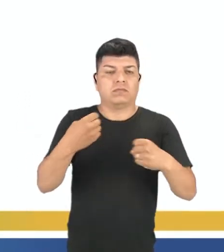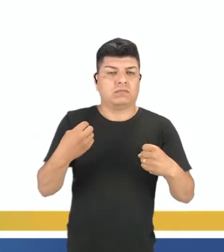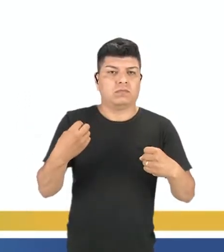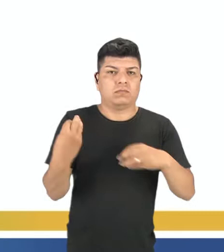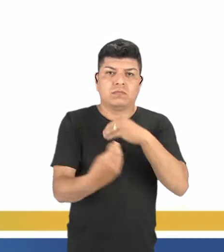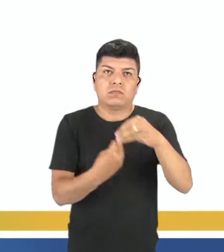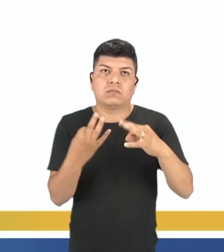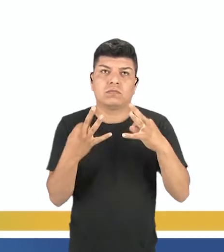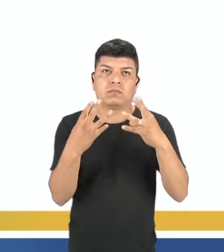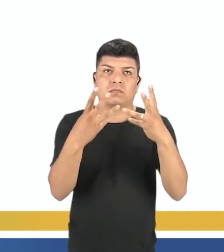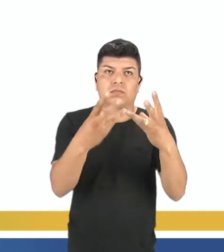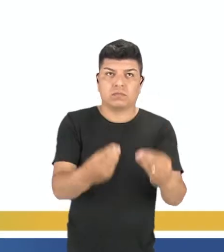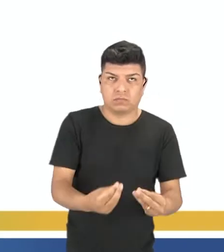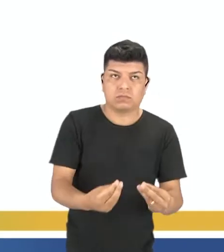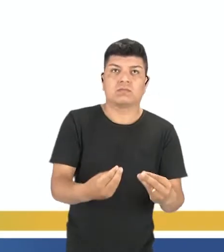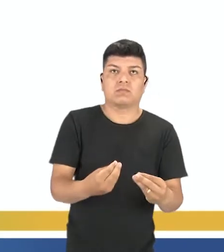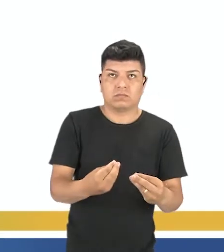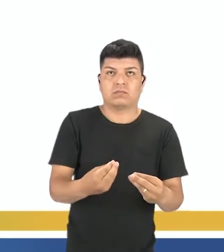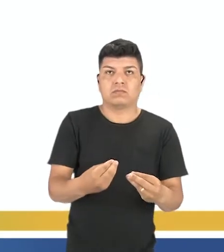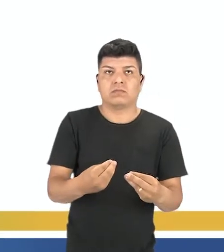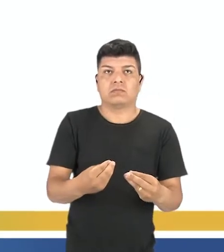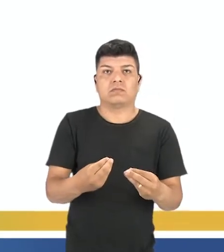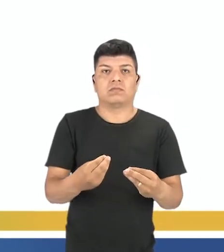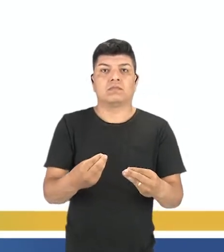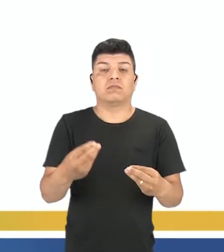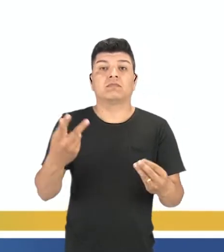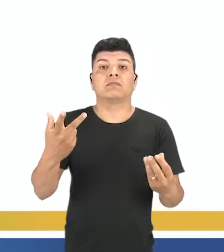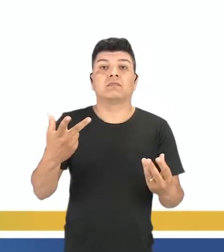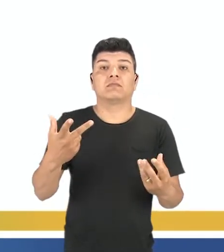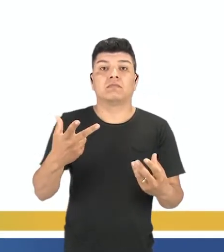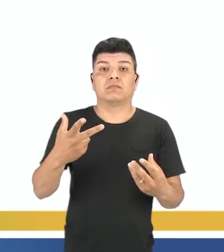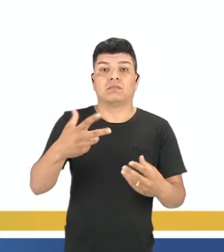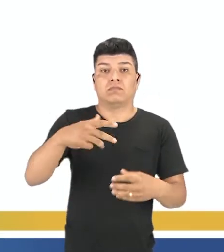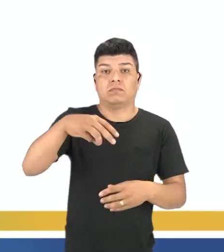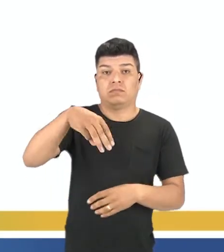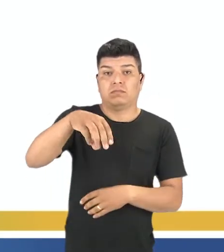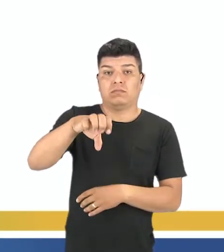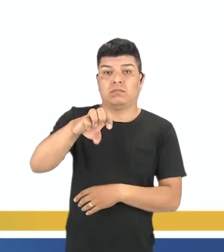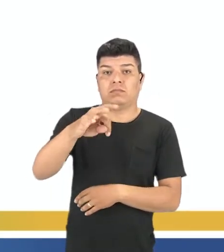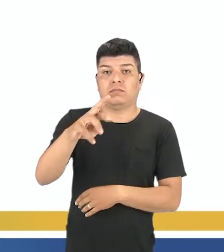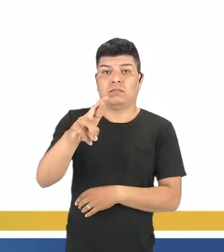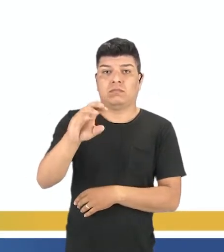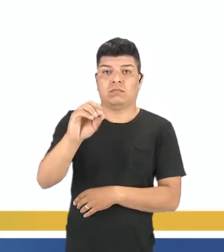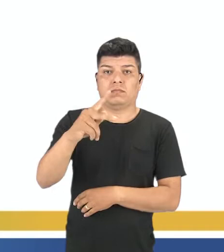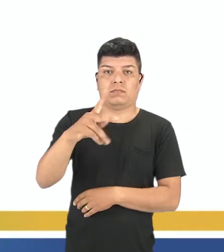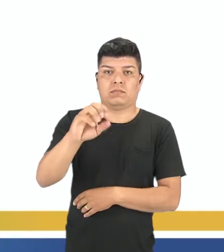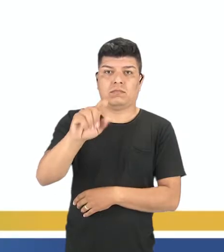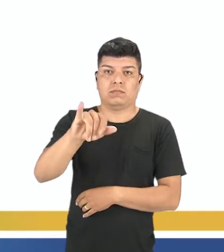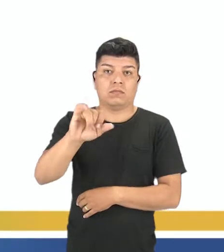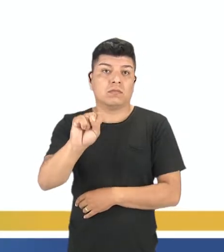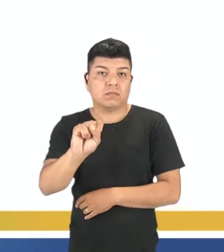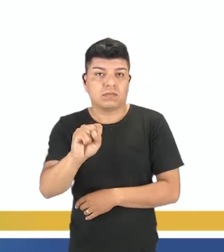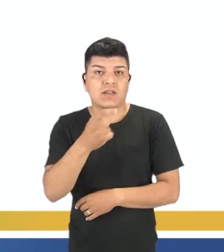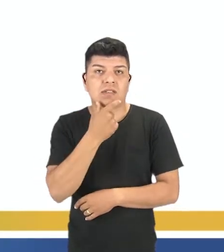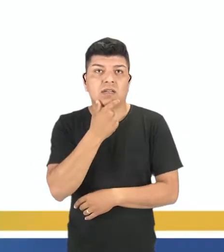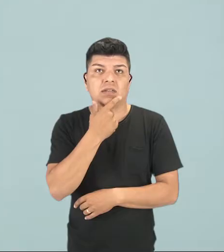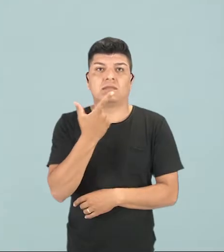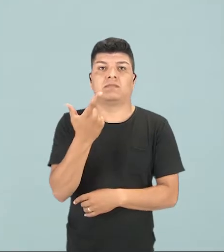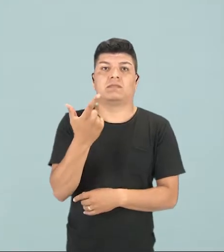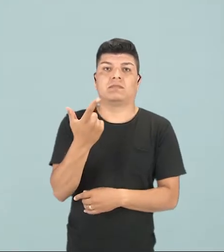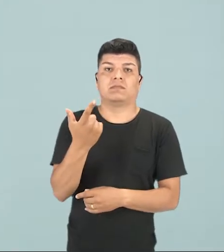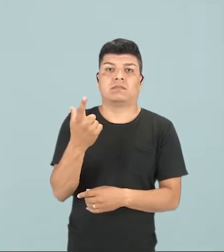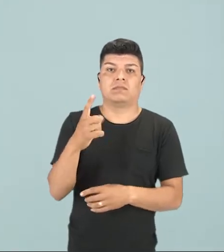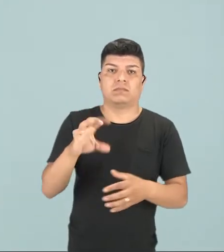as nações metropolitanas, ou seja, as nações que eram as metrópoles, né? A Inglaterra, de princípio, aconteceu